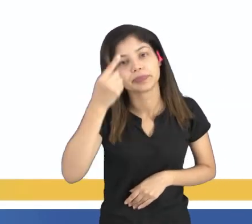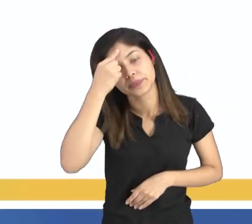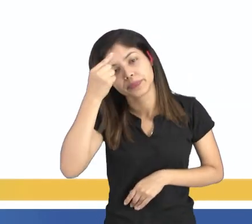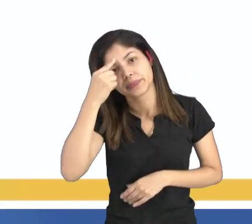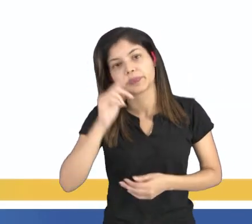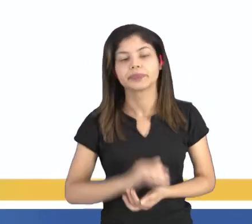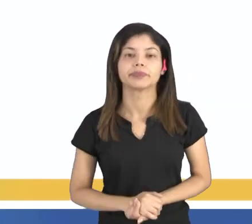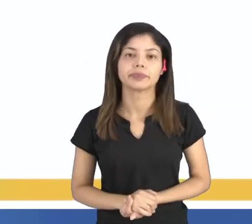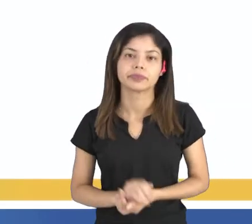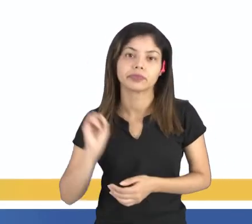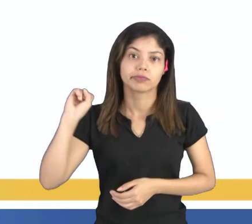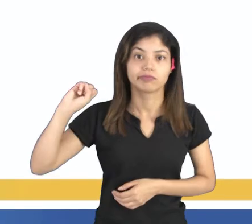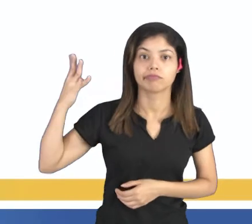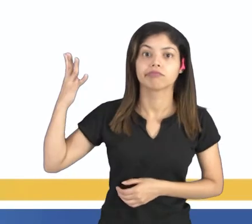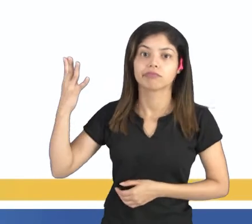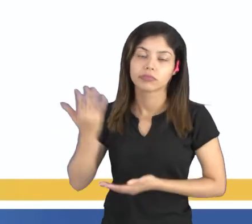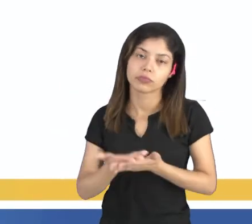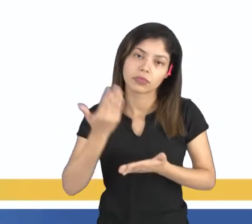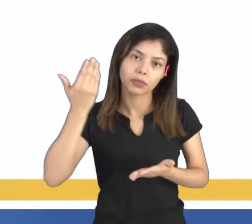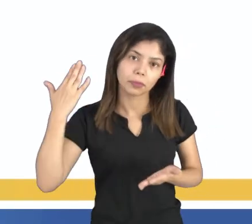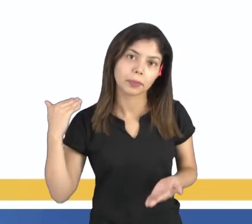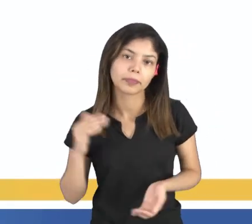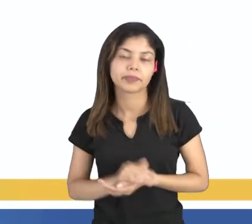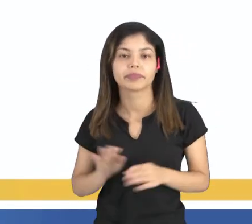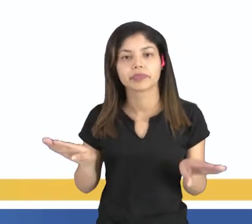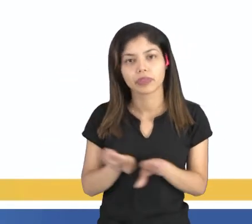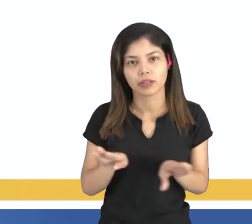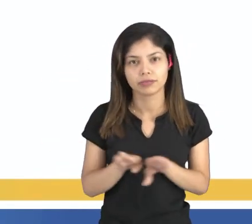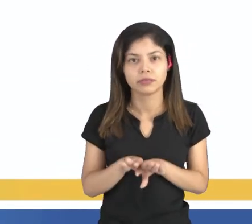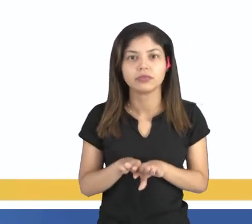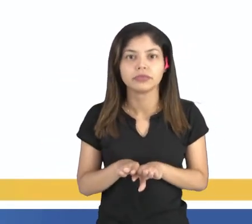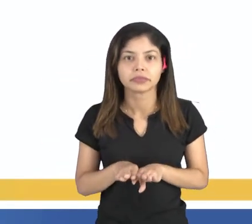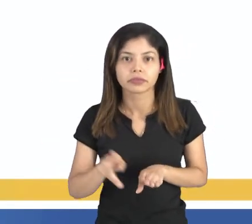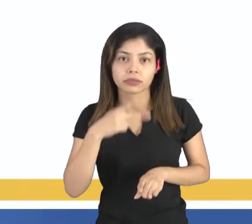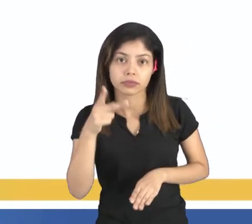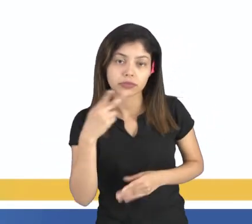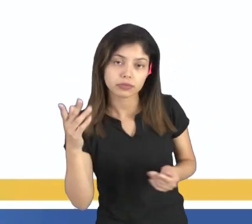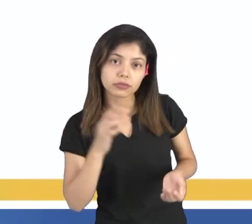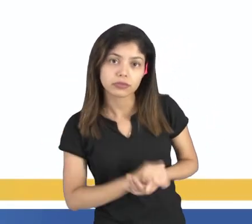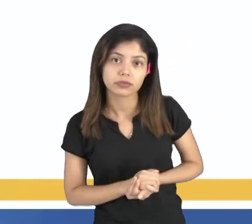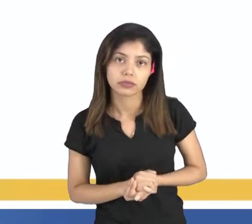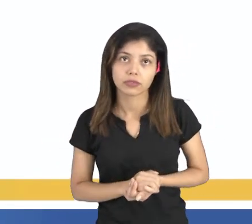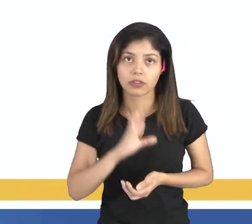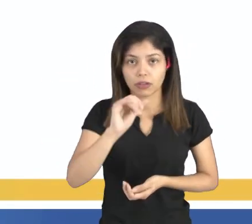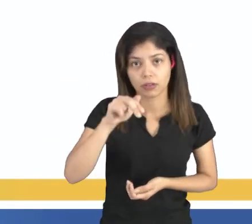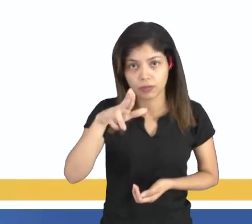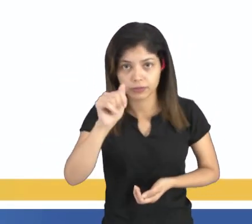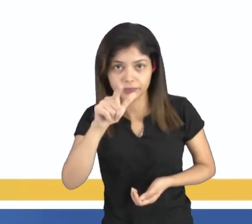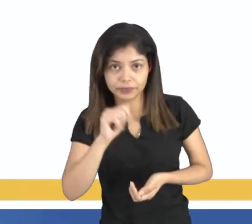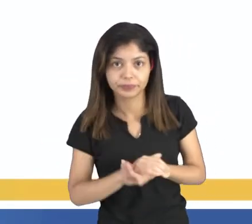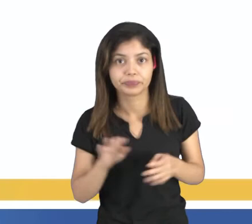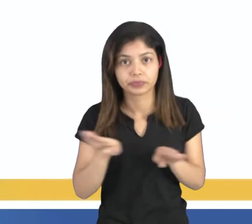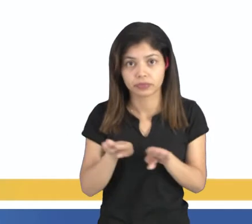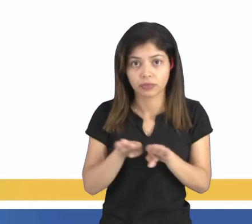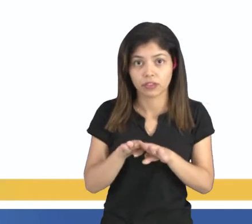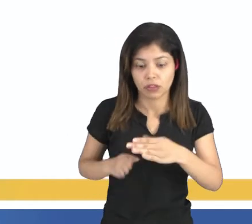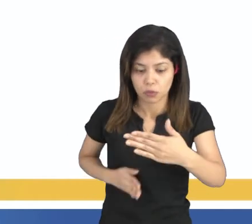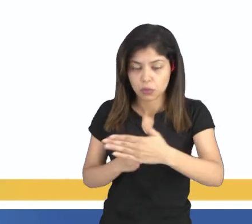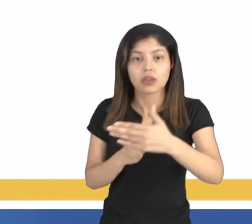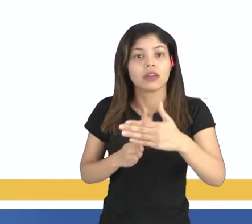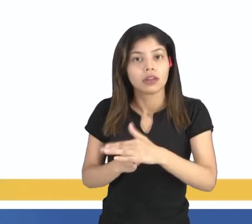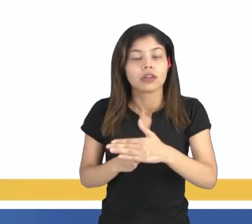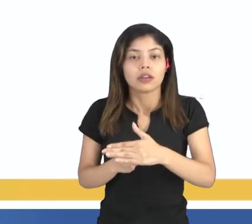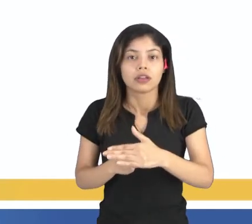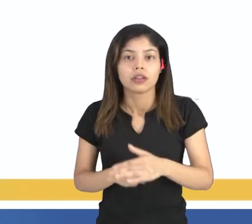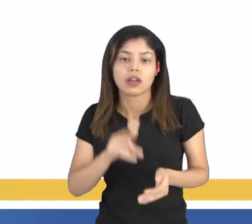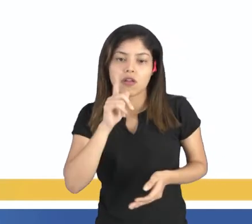que acontecia anteriormente, principalmente também quando se fala não só de canais, mas de barreiras para hidrelétricas, que